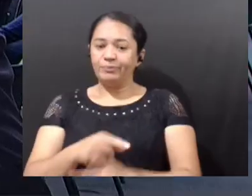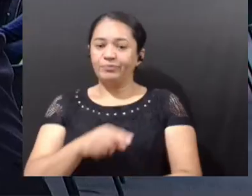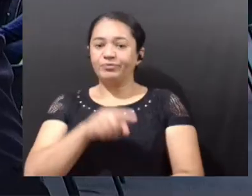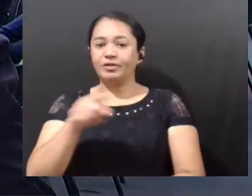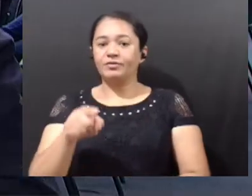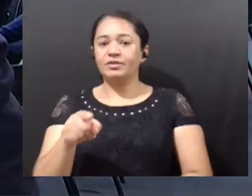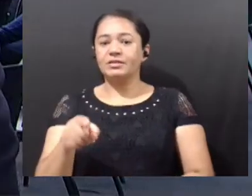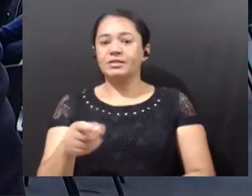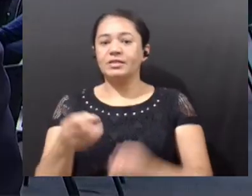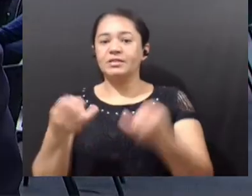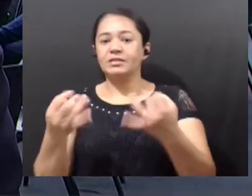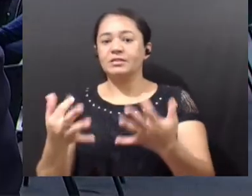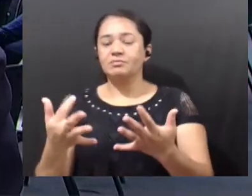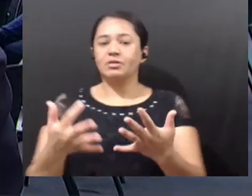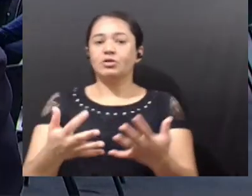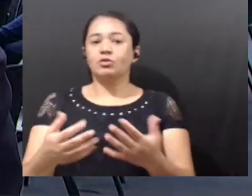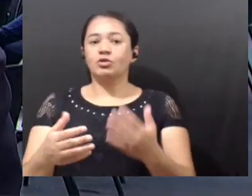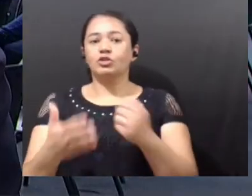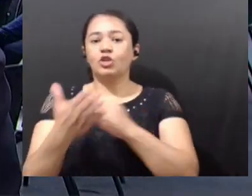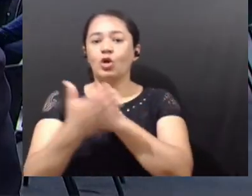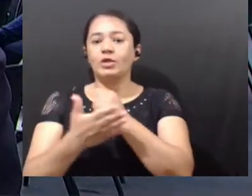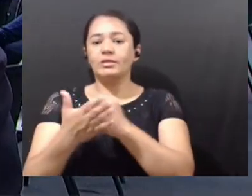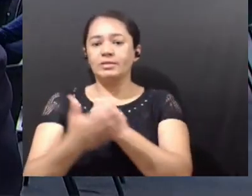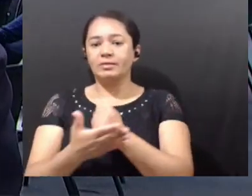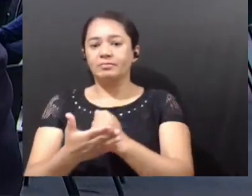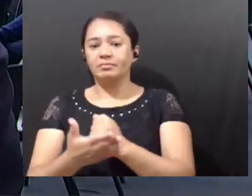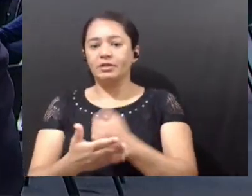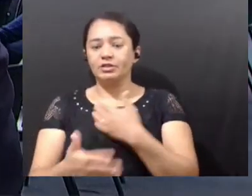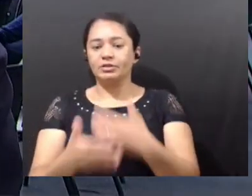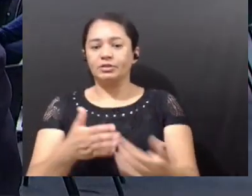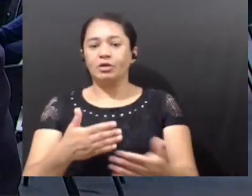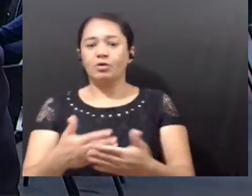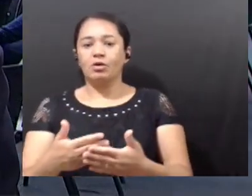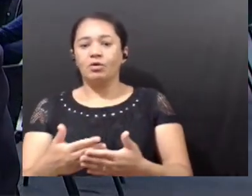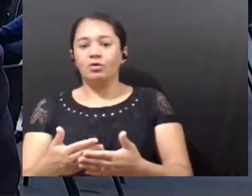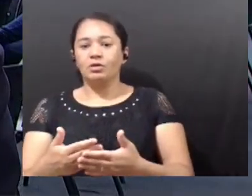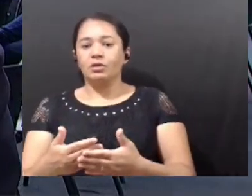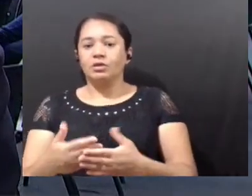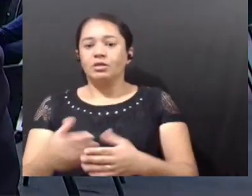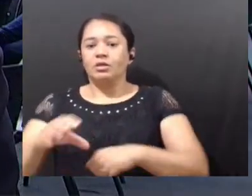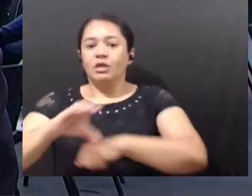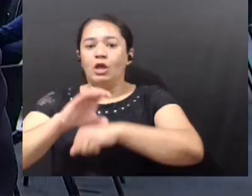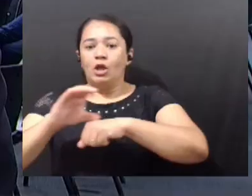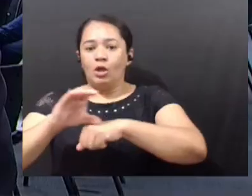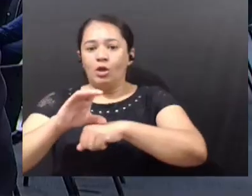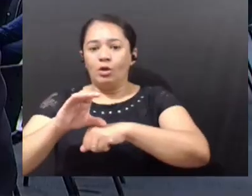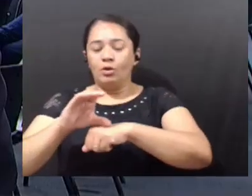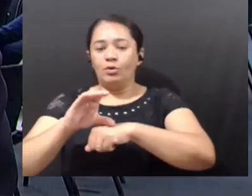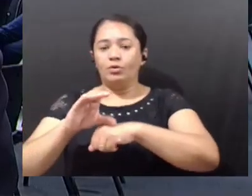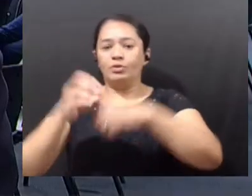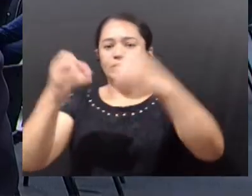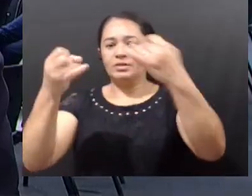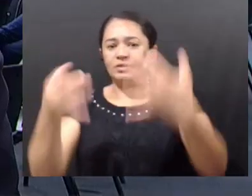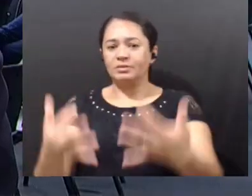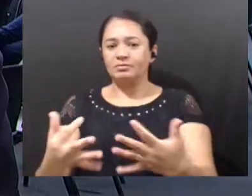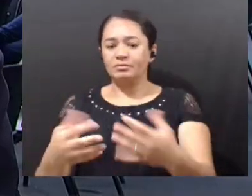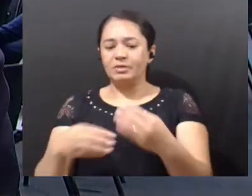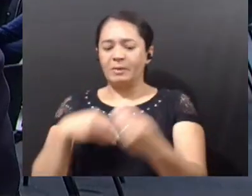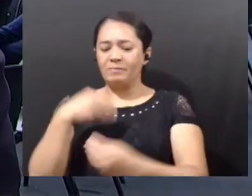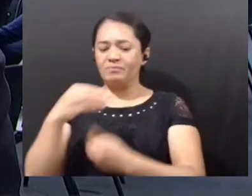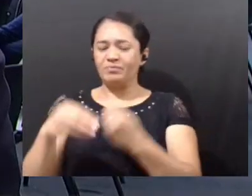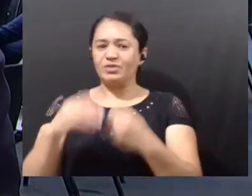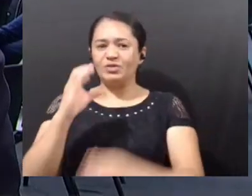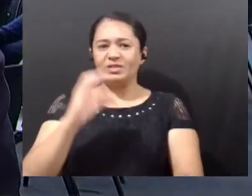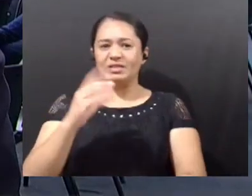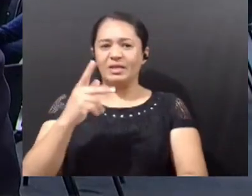algo básico que, inclusive, em qualquer curso de empreendedorismo, no início se fala. Misturar CPF com